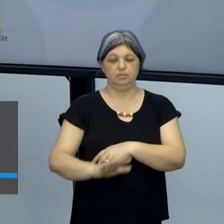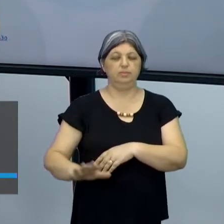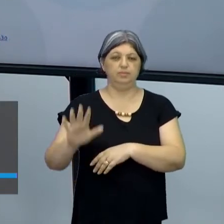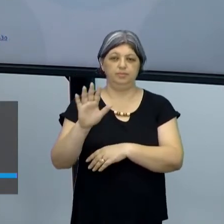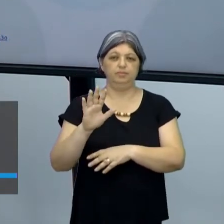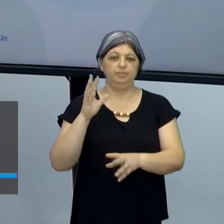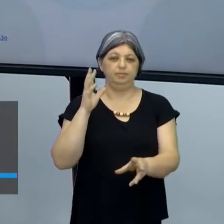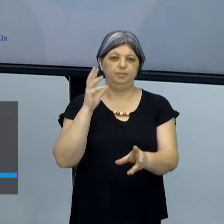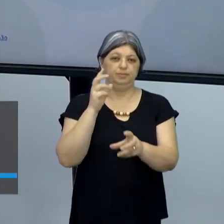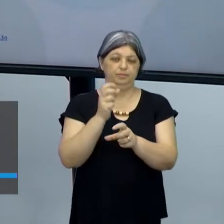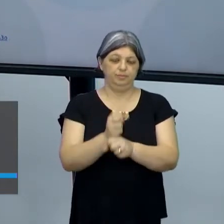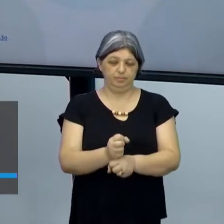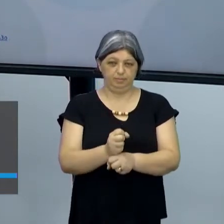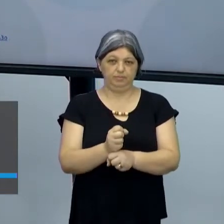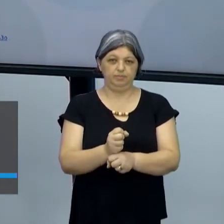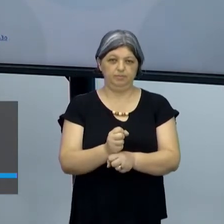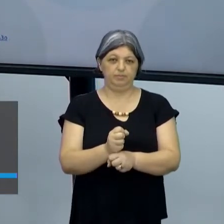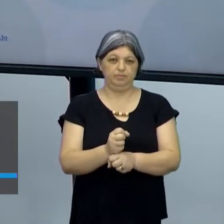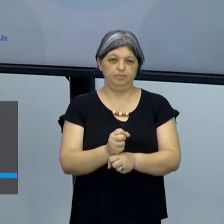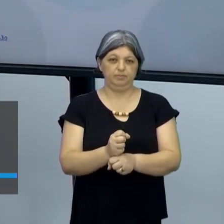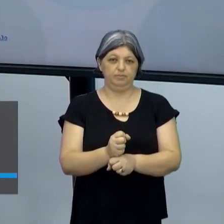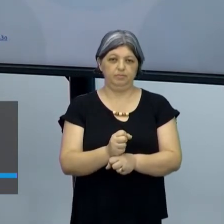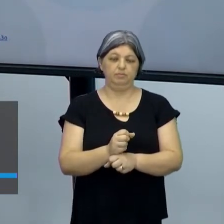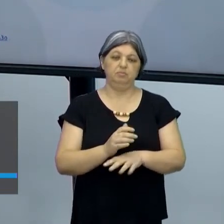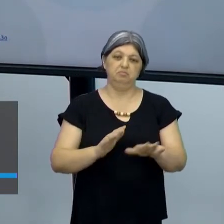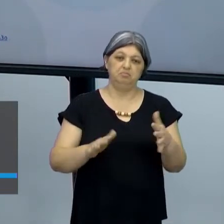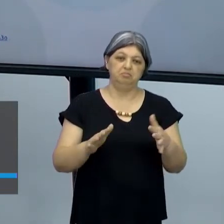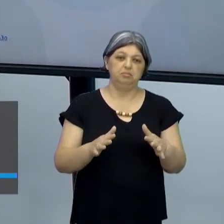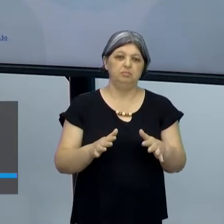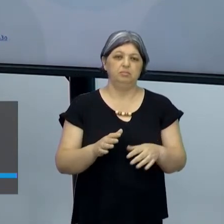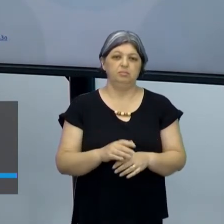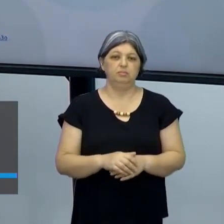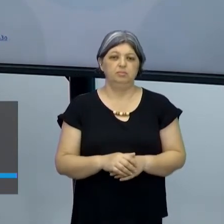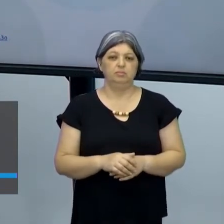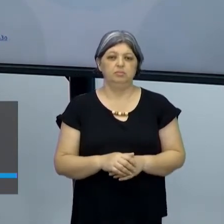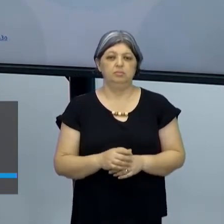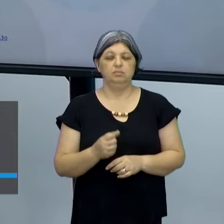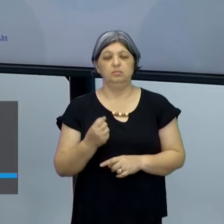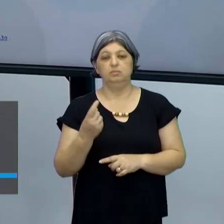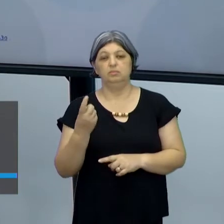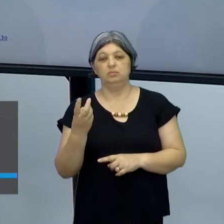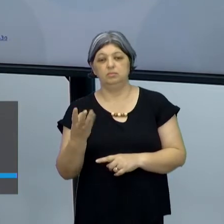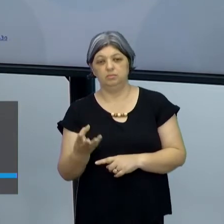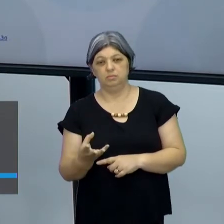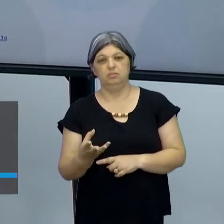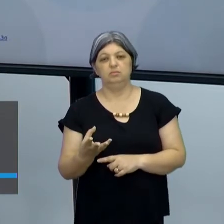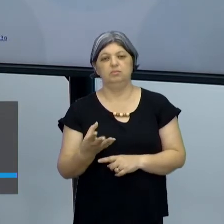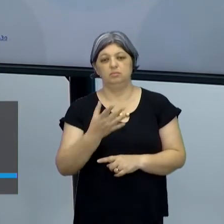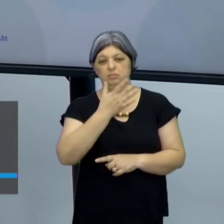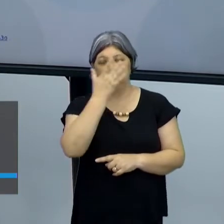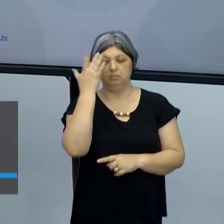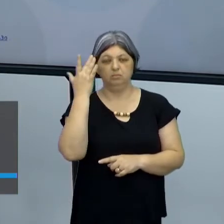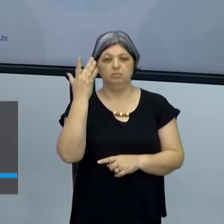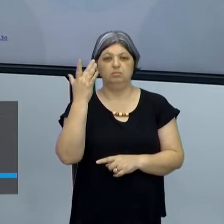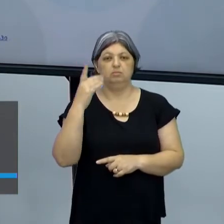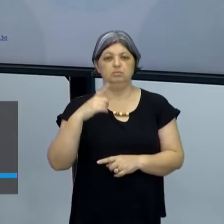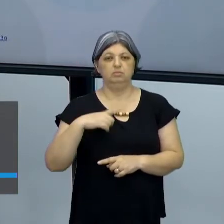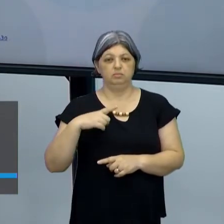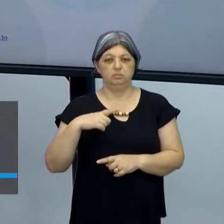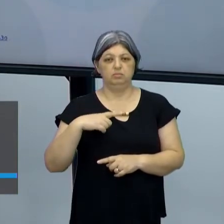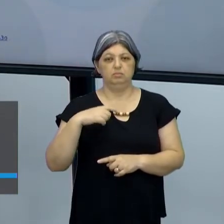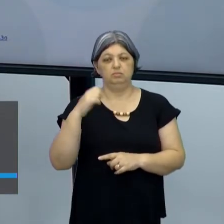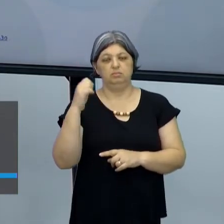né, a gente vai chegar aí na faixa de quantos habitantes tem no Brasil inteiro, que está aí em torno